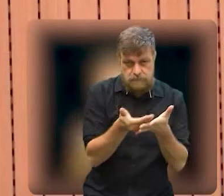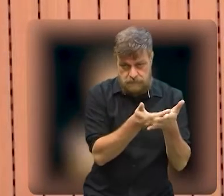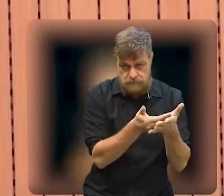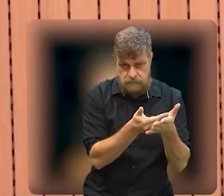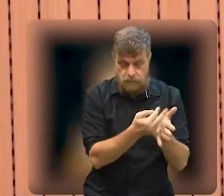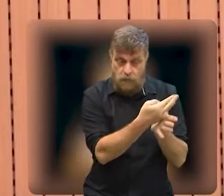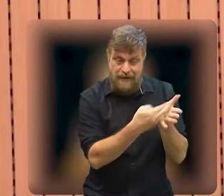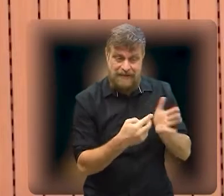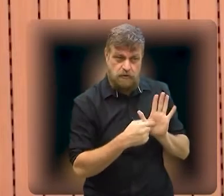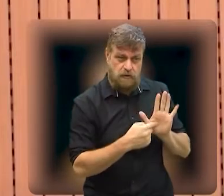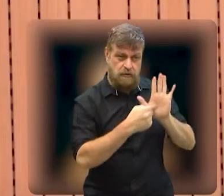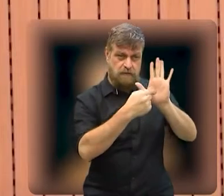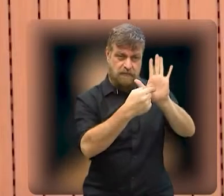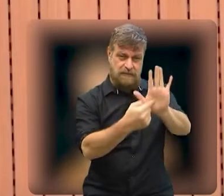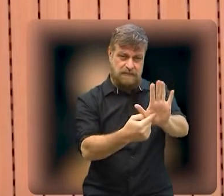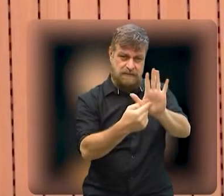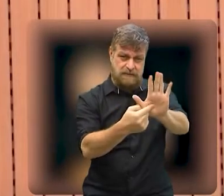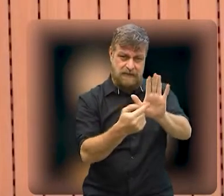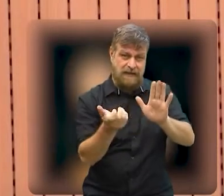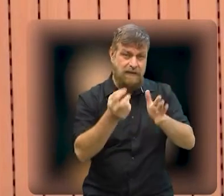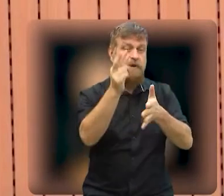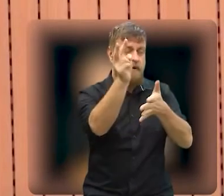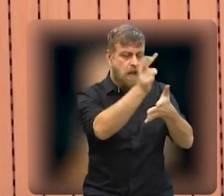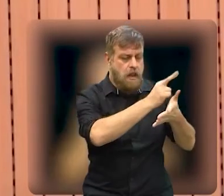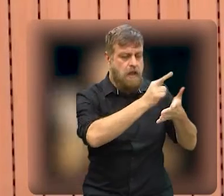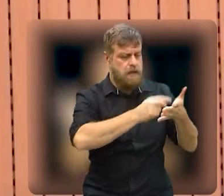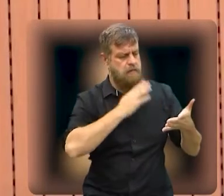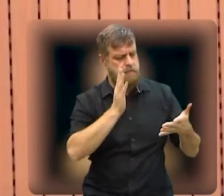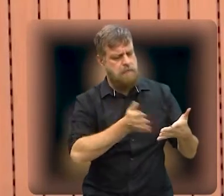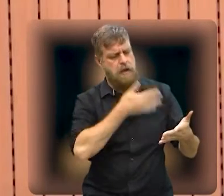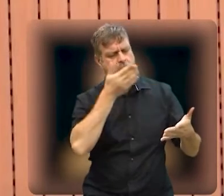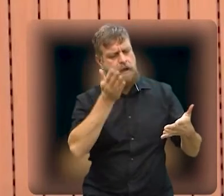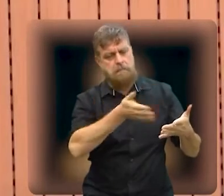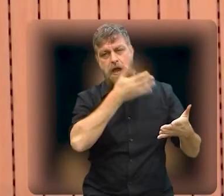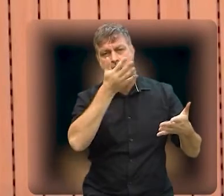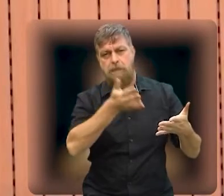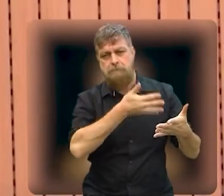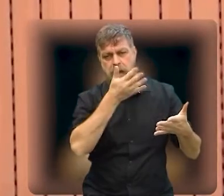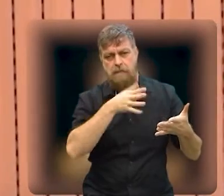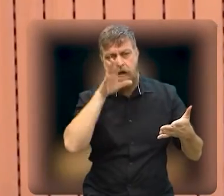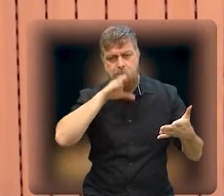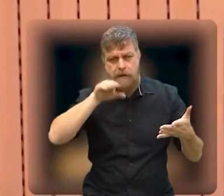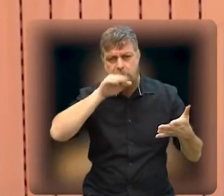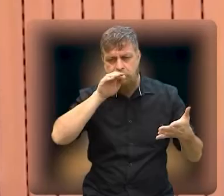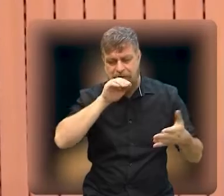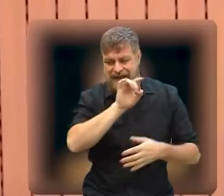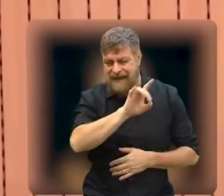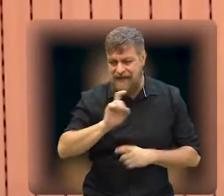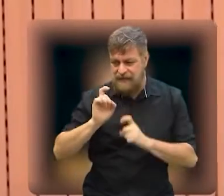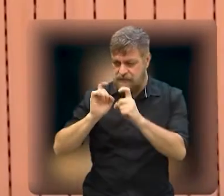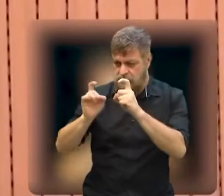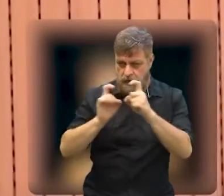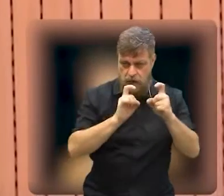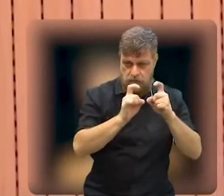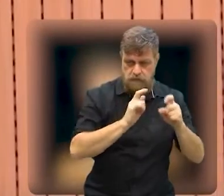estudos, vamos apresentar o relatório, queremos ler o relatório, porque tivemos várias reuniões, de cada reunião